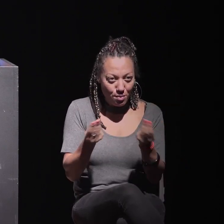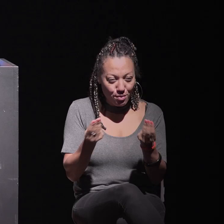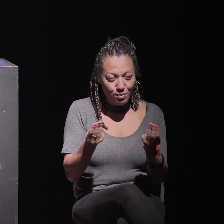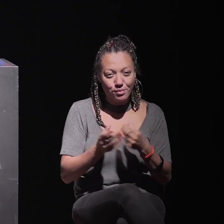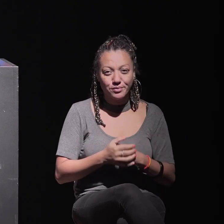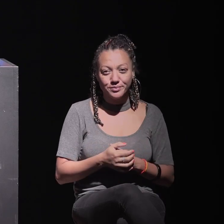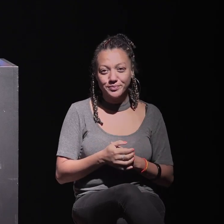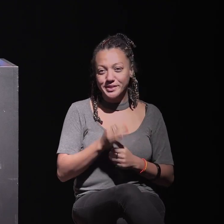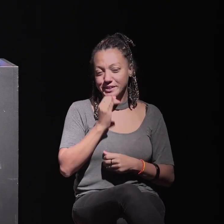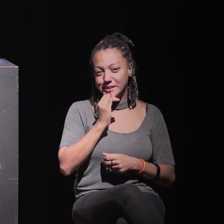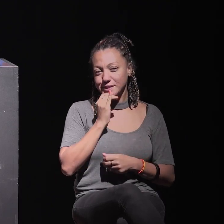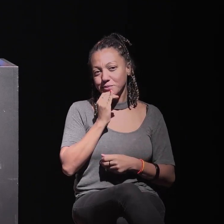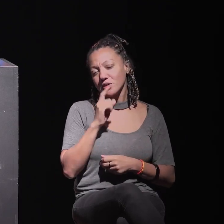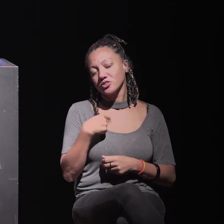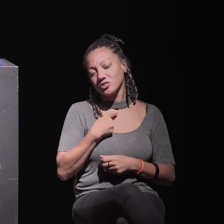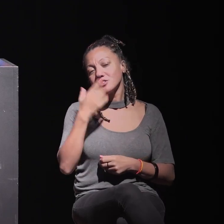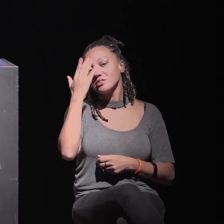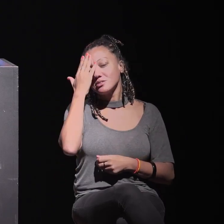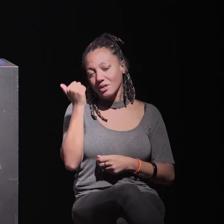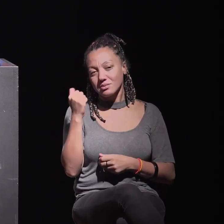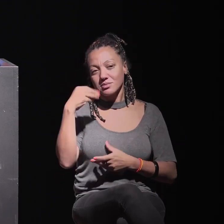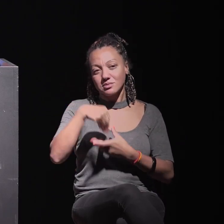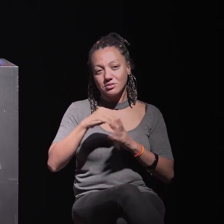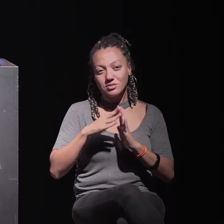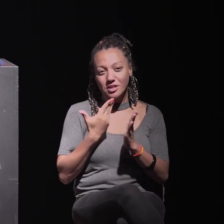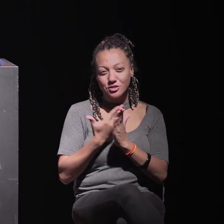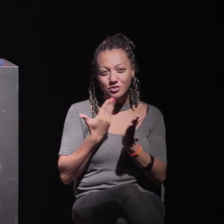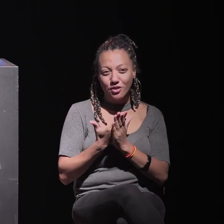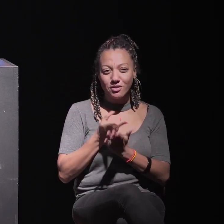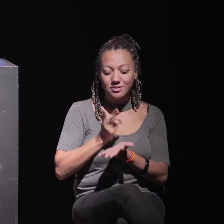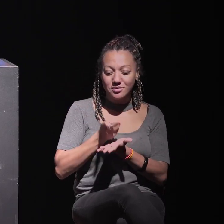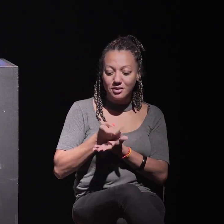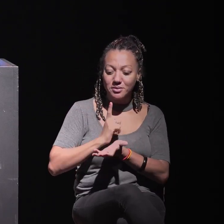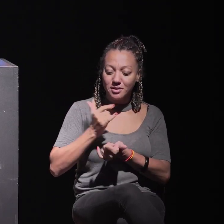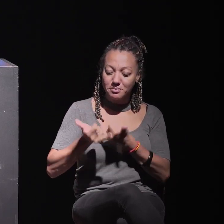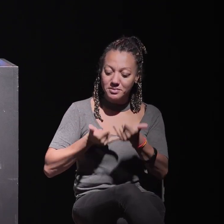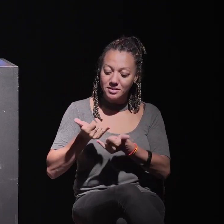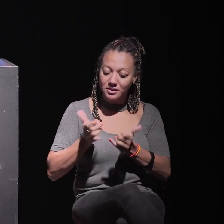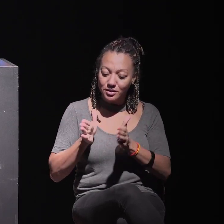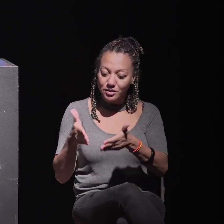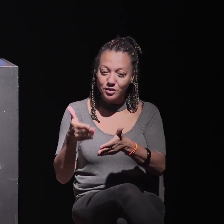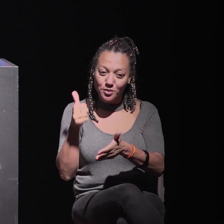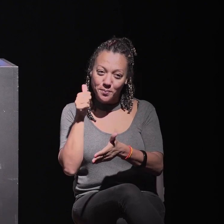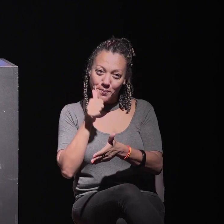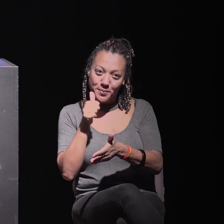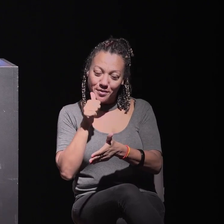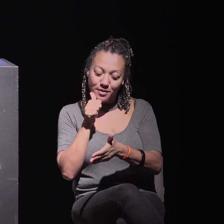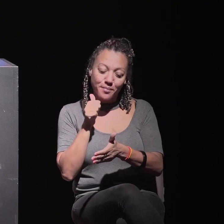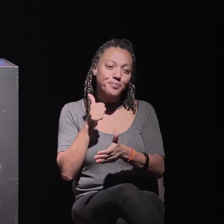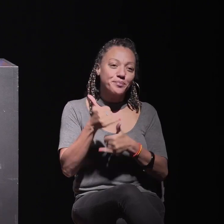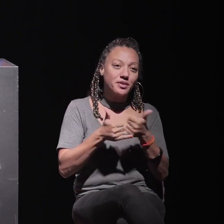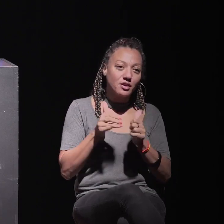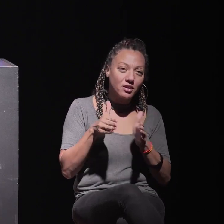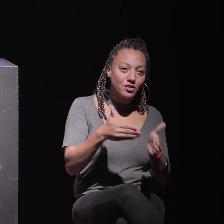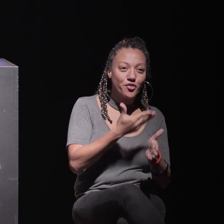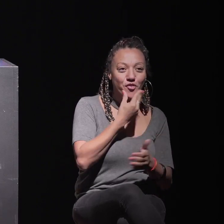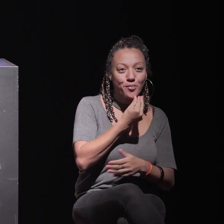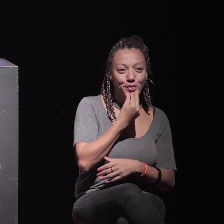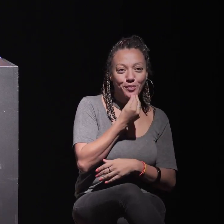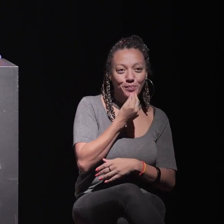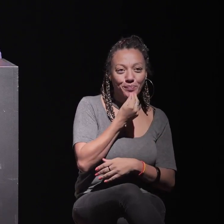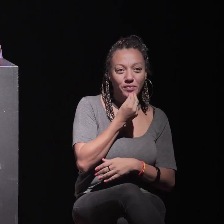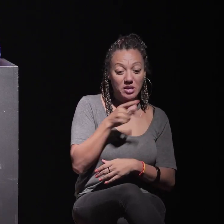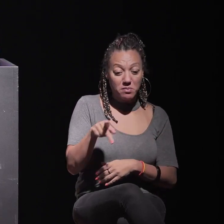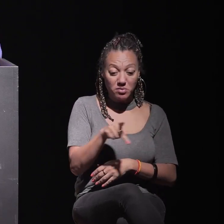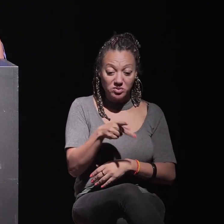se mantém, por muitas vezes, o brinquedo destinado ao menino, o brinquedo destinado à menina, e professores